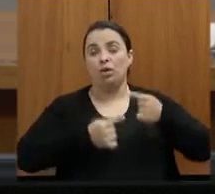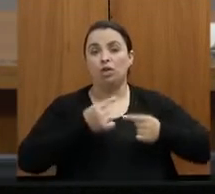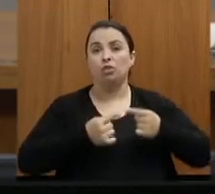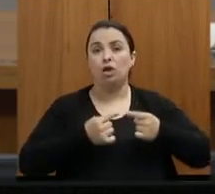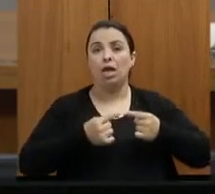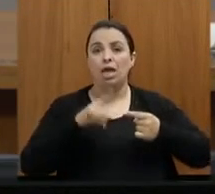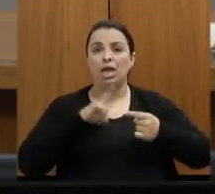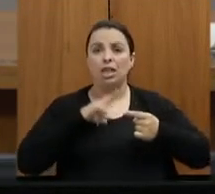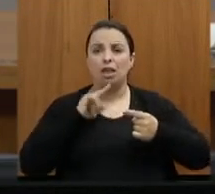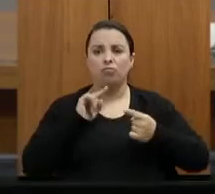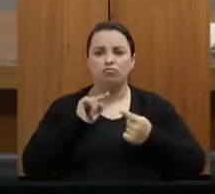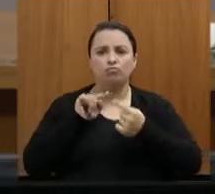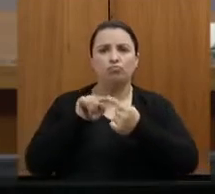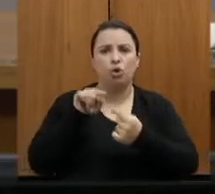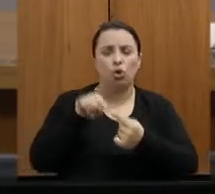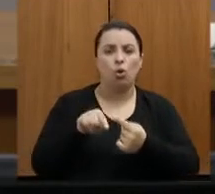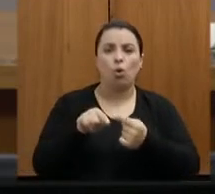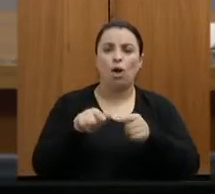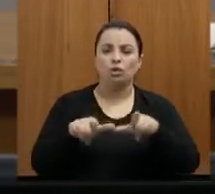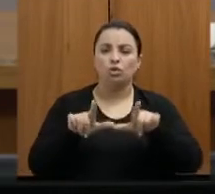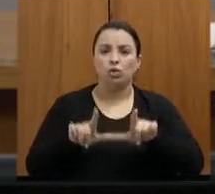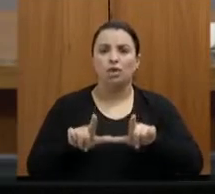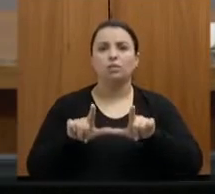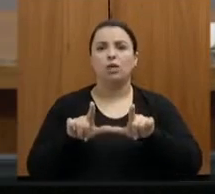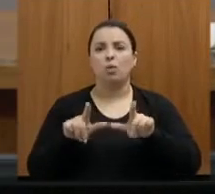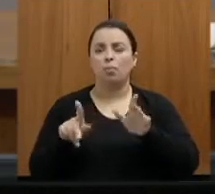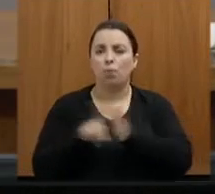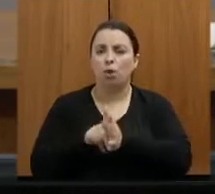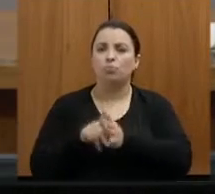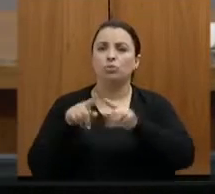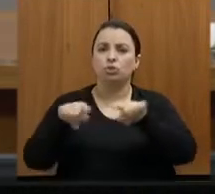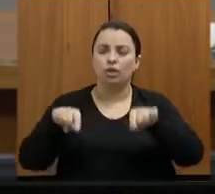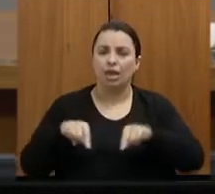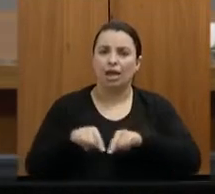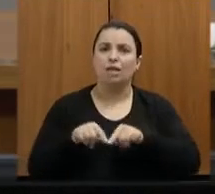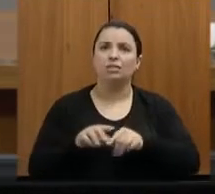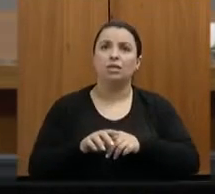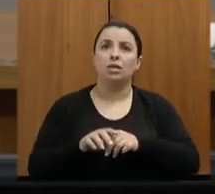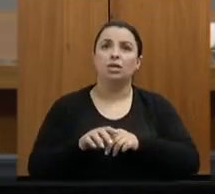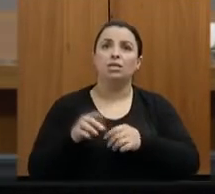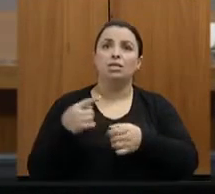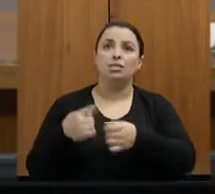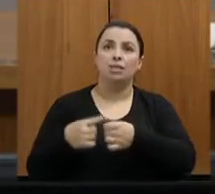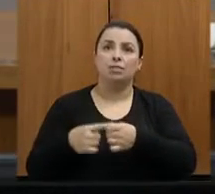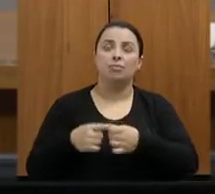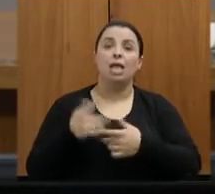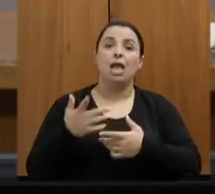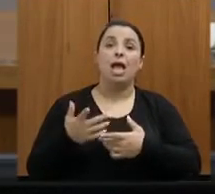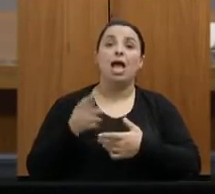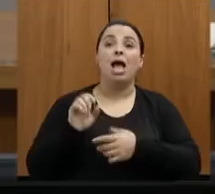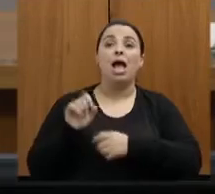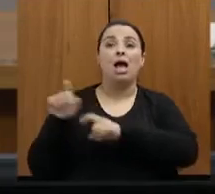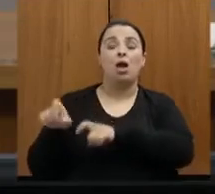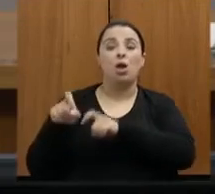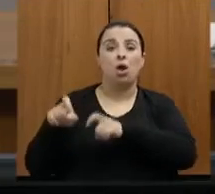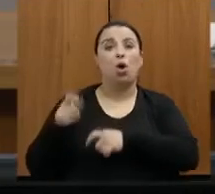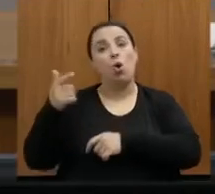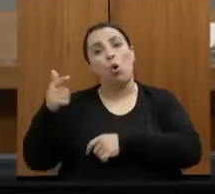regularização fundiária urbana. A parte rural fica com a CEAPA, que tem uma outra forma de atuação, uma outra política.